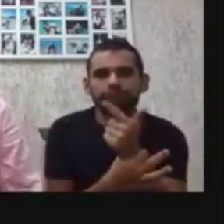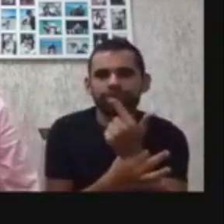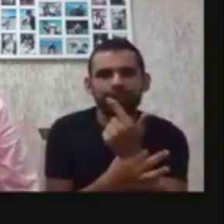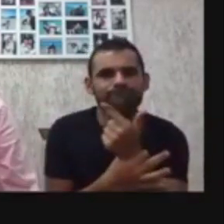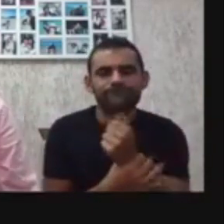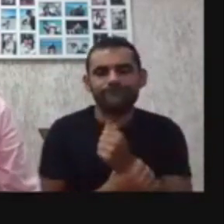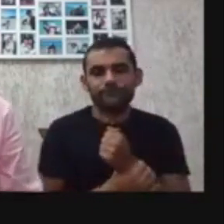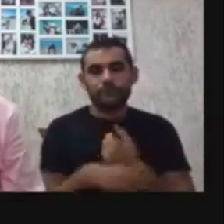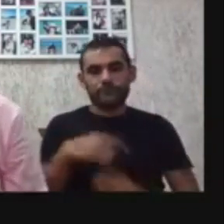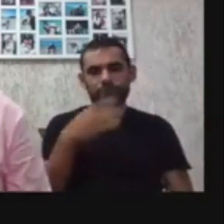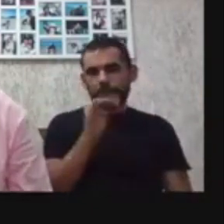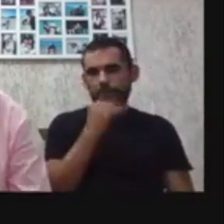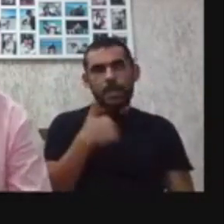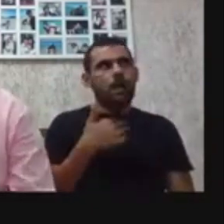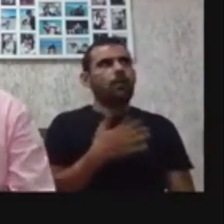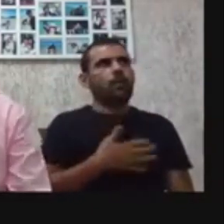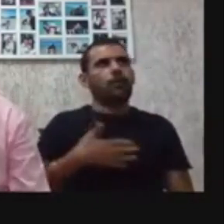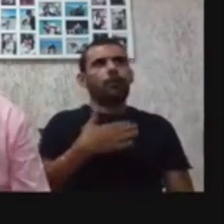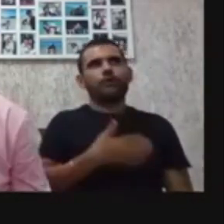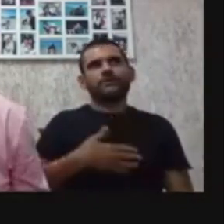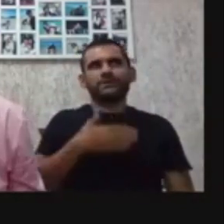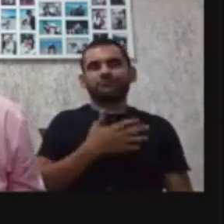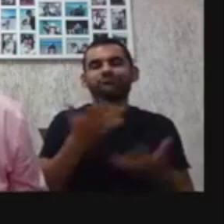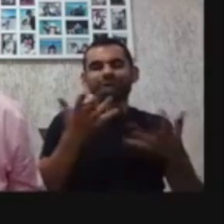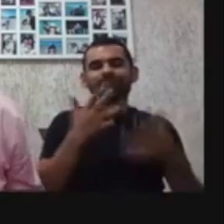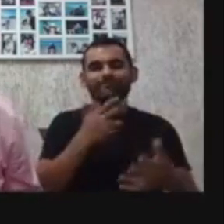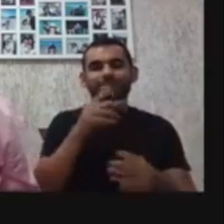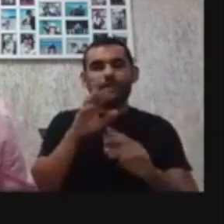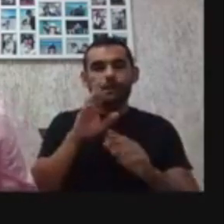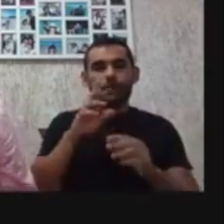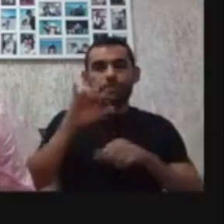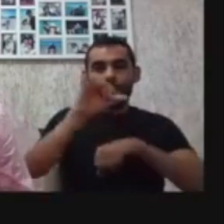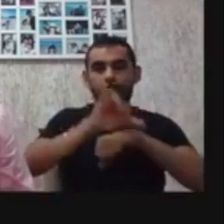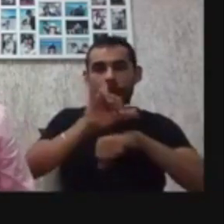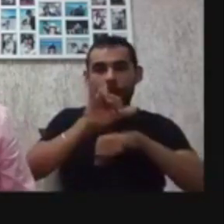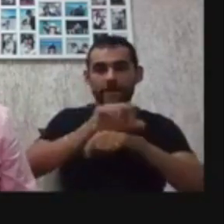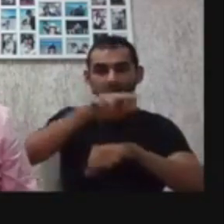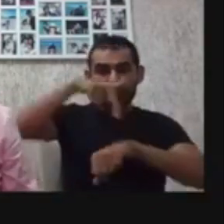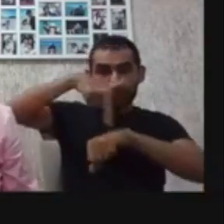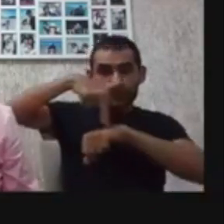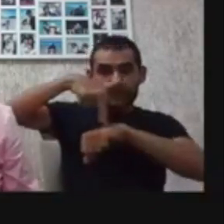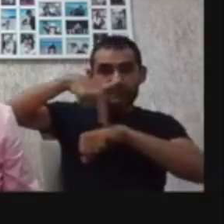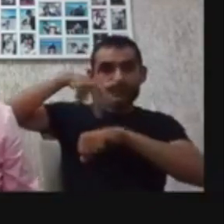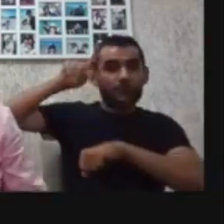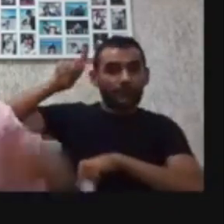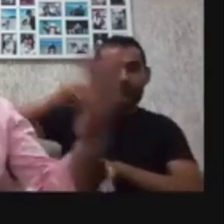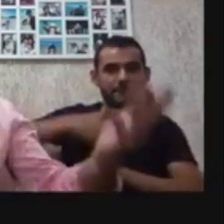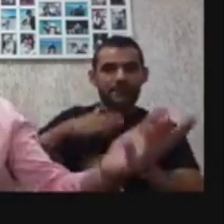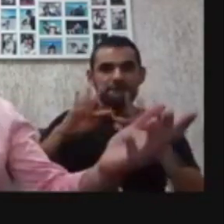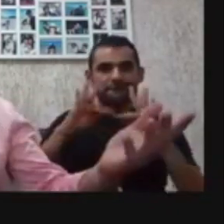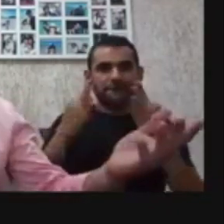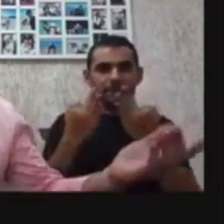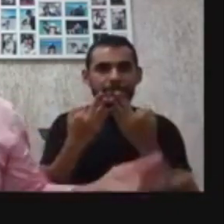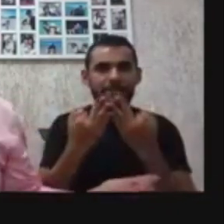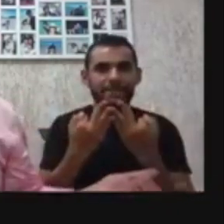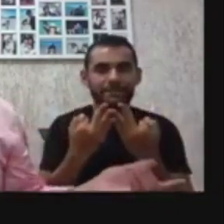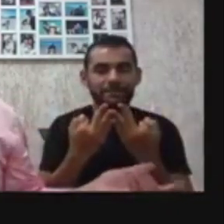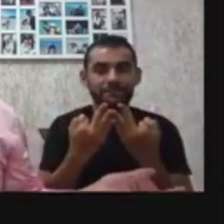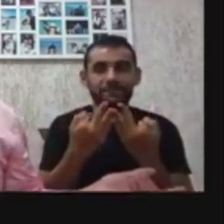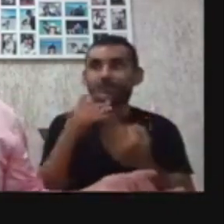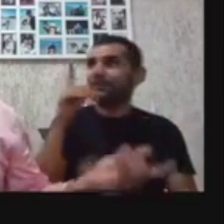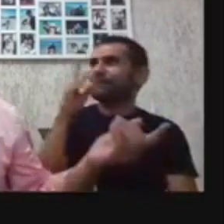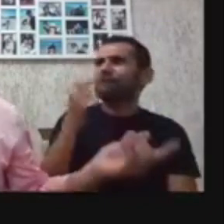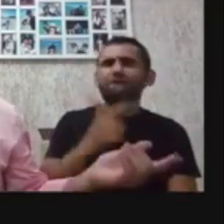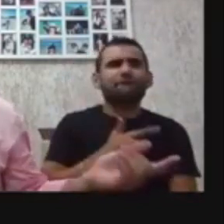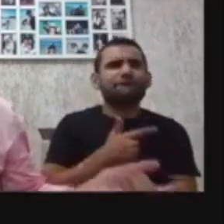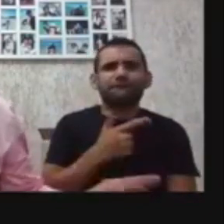né? Eu gostaria de estar lá na Praça do Cristo uma hora dessa com a minha família. Claro, claro. Além de lá tá